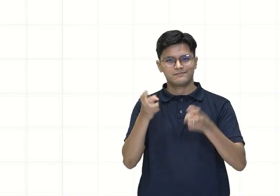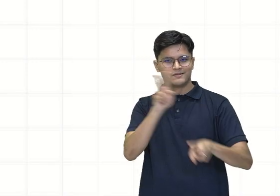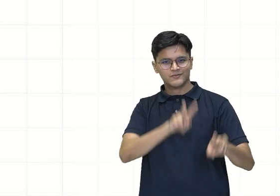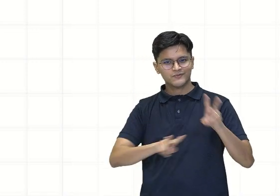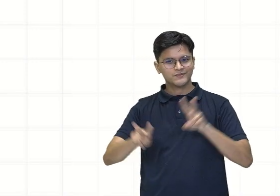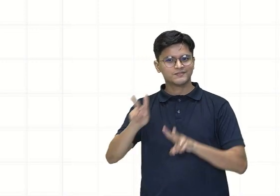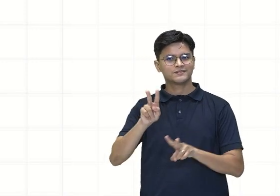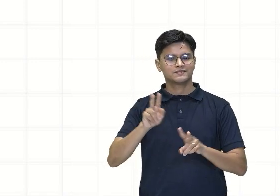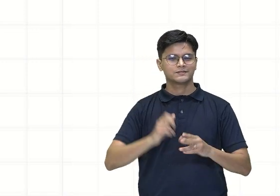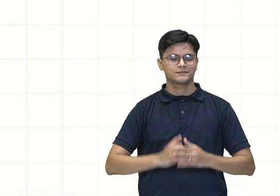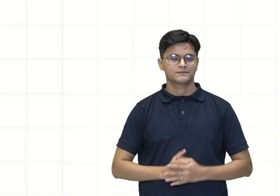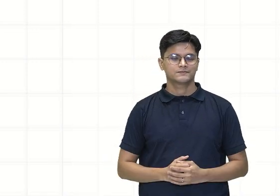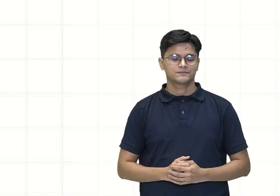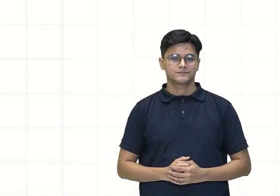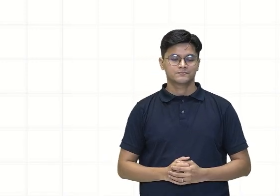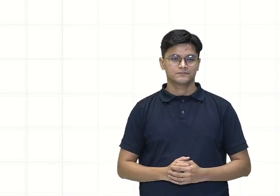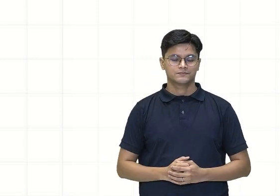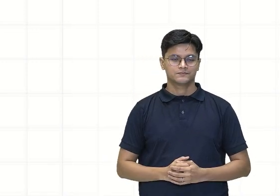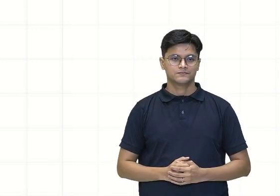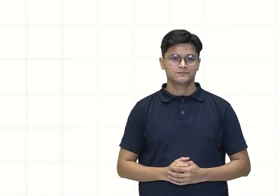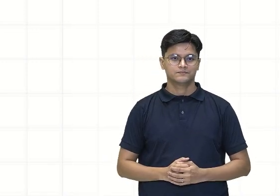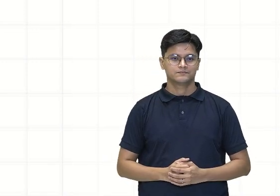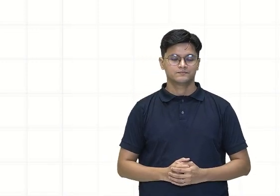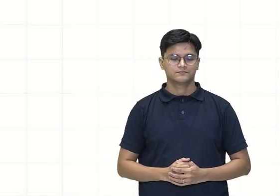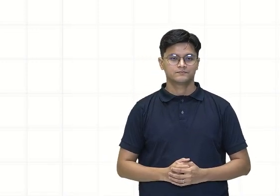para você saber quantas cerâmicas faltam.